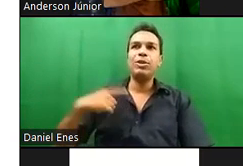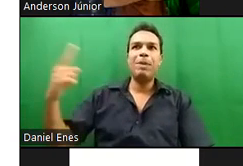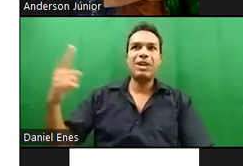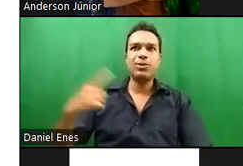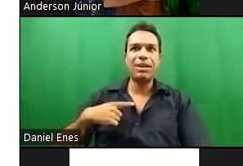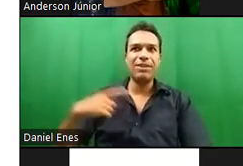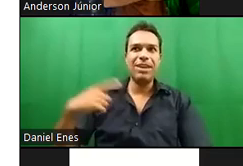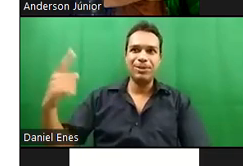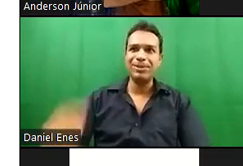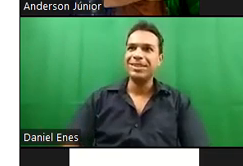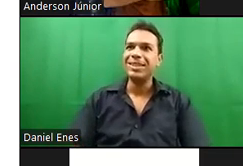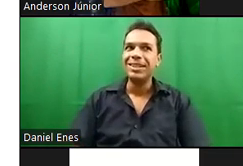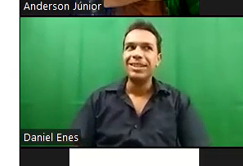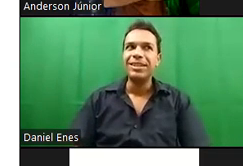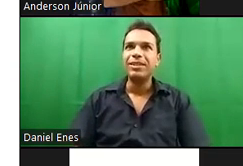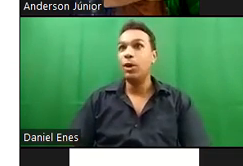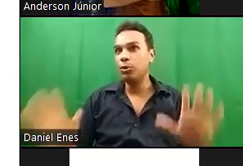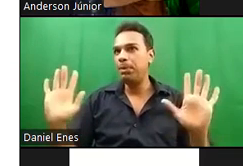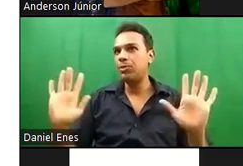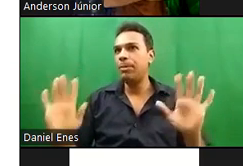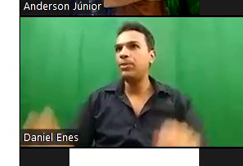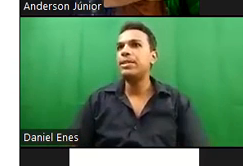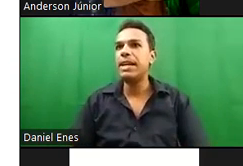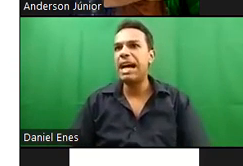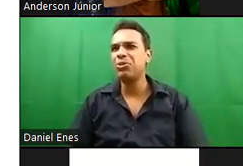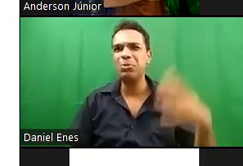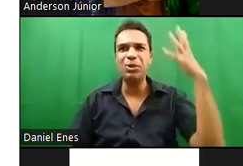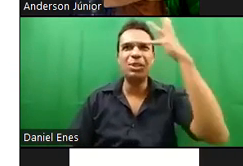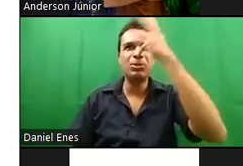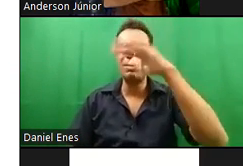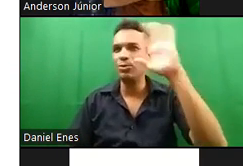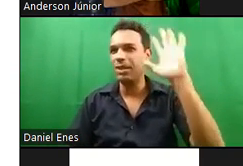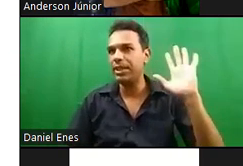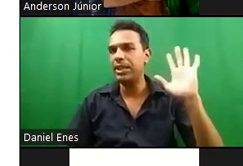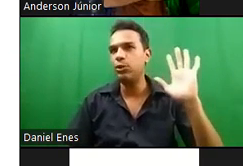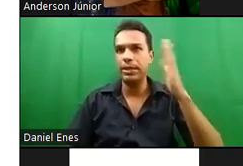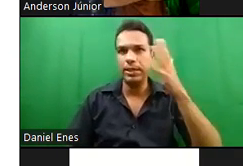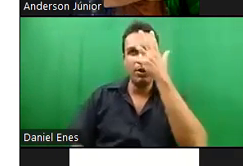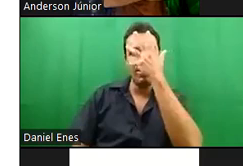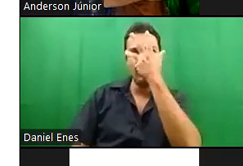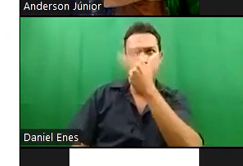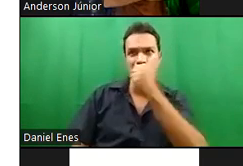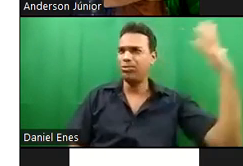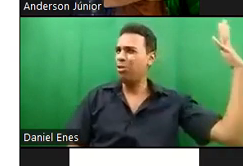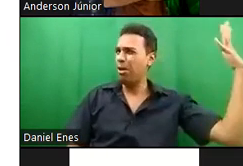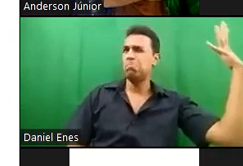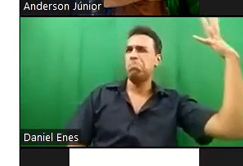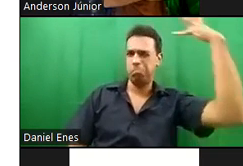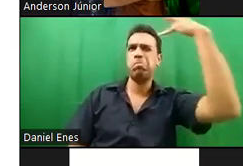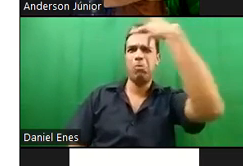Aumentei o espaço, tá vendo? Não duplico a mão nesse caso. No bonito, eu também nunca vi ninguém duplicando a mão, mas, ó, bonito,